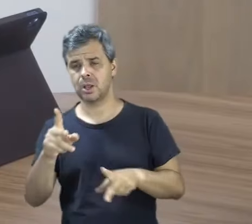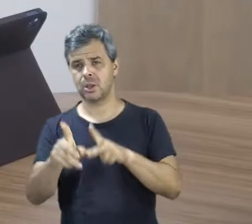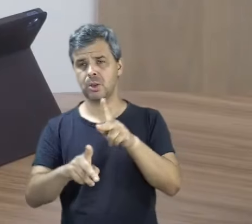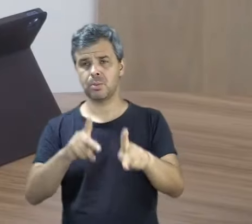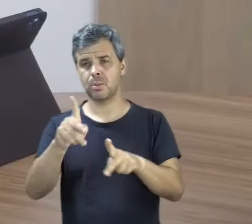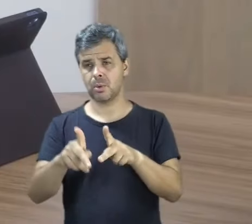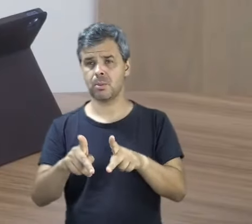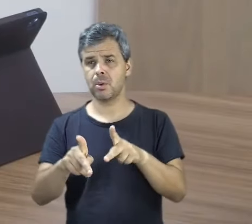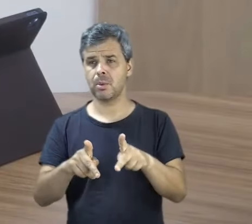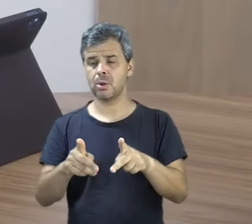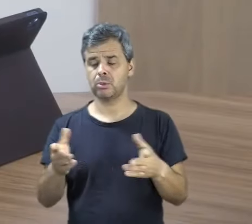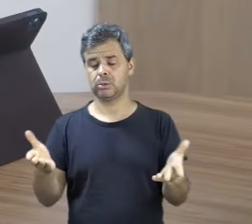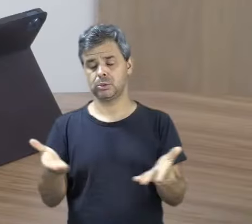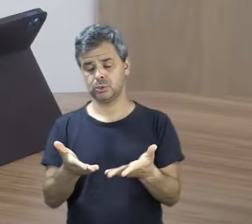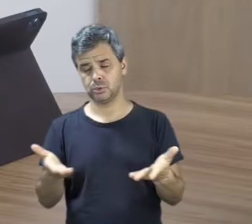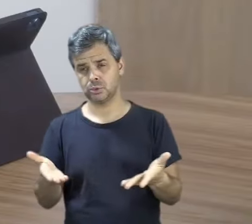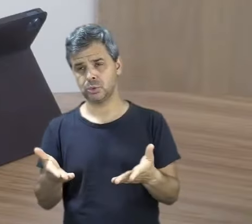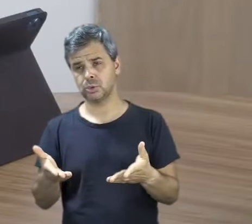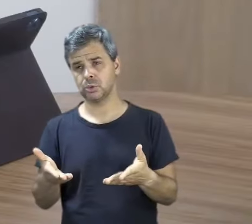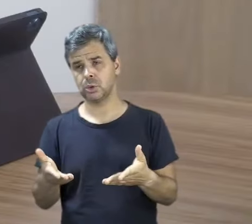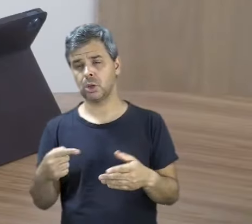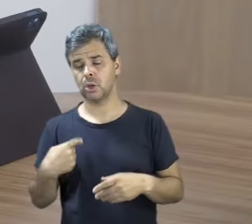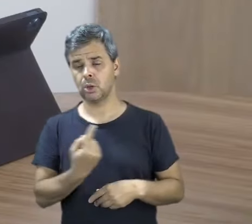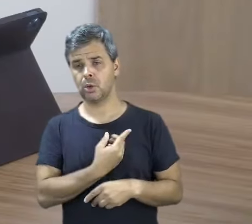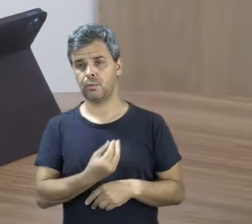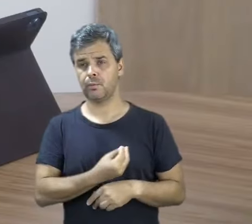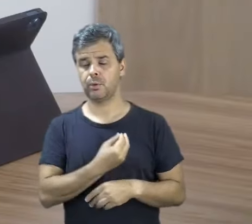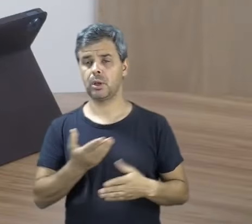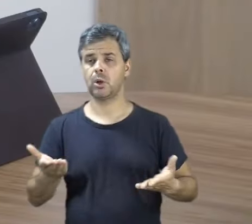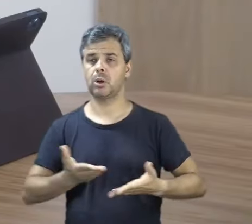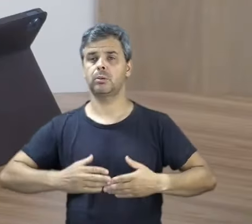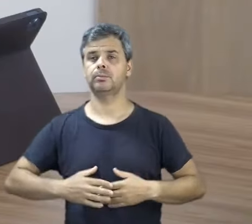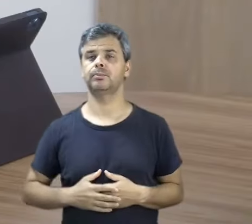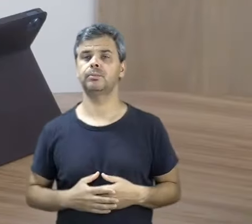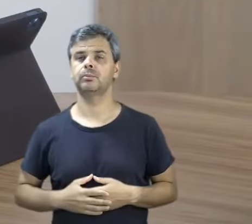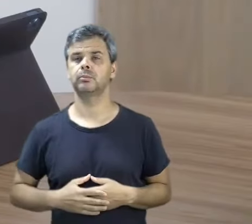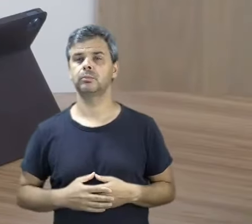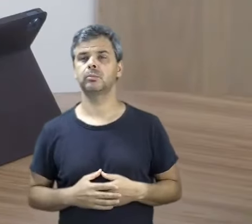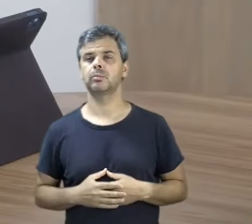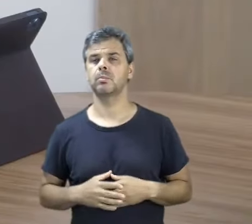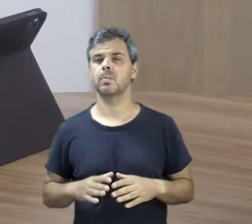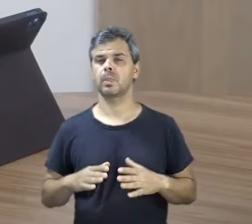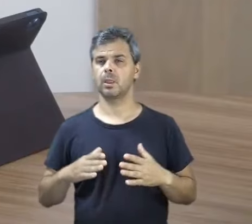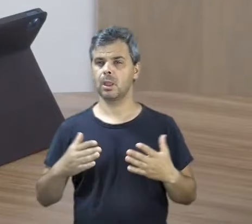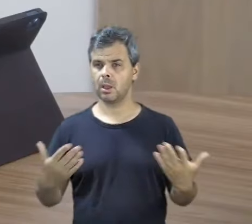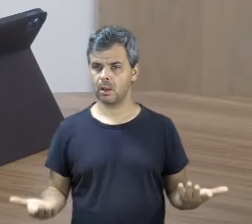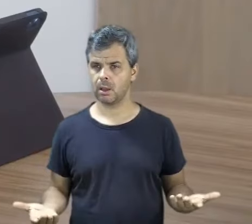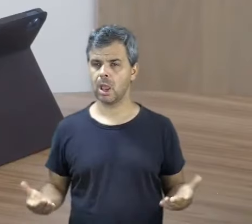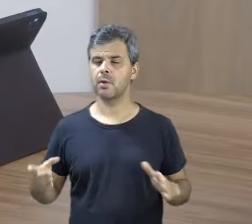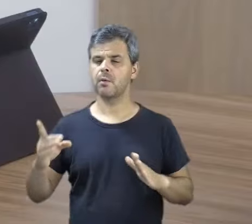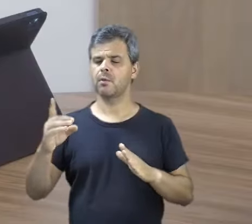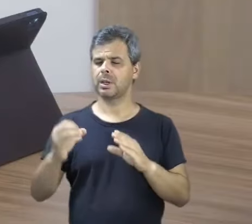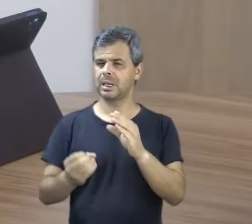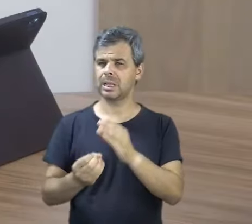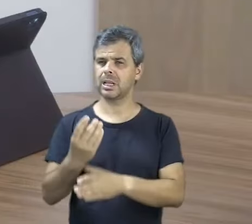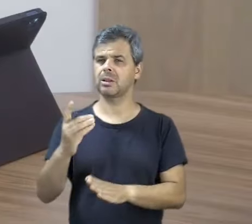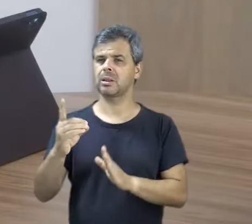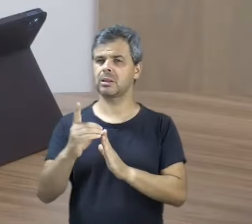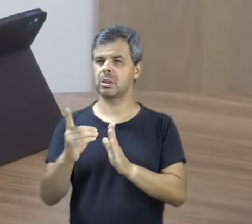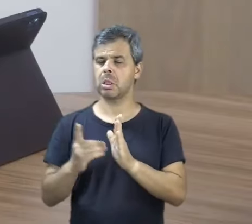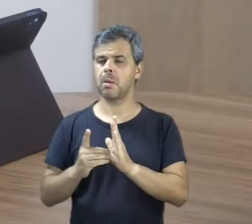população desse momento, dessa conjuntura que a gente está vivendo agora. Então, foi lançado o decreto, depois a